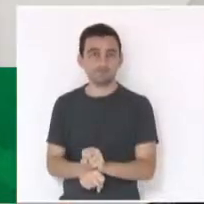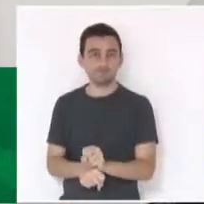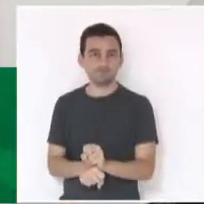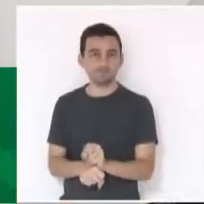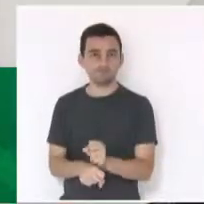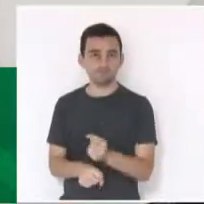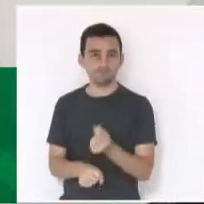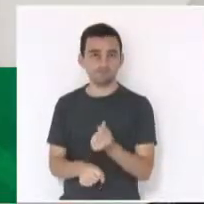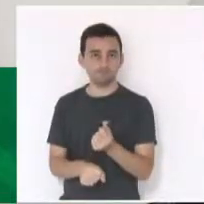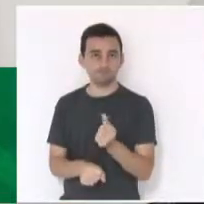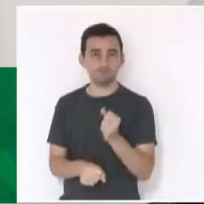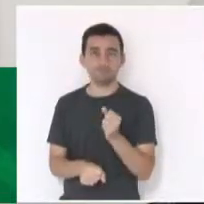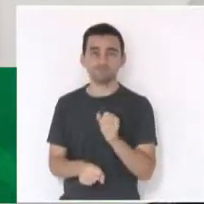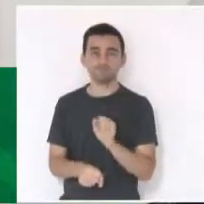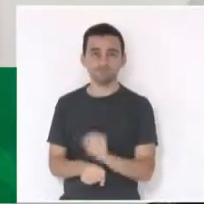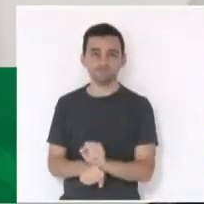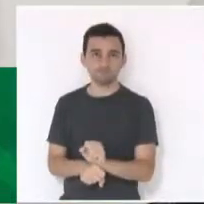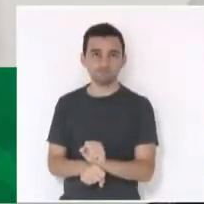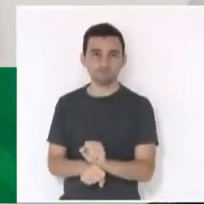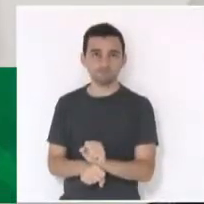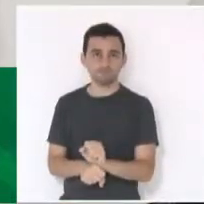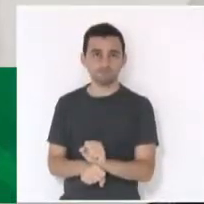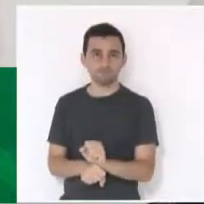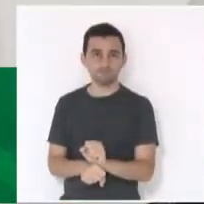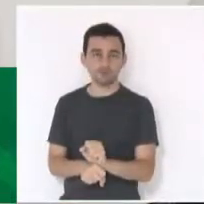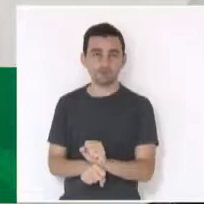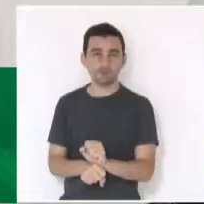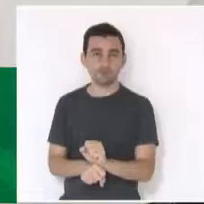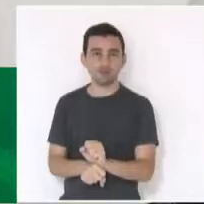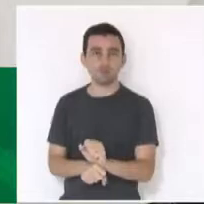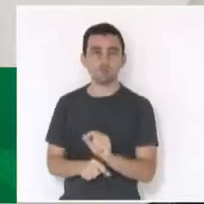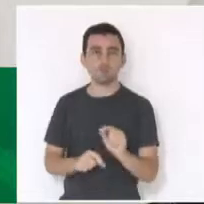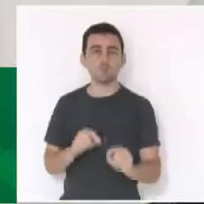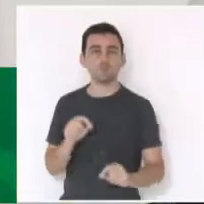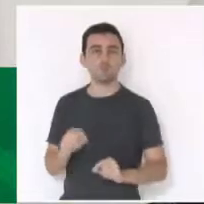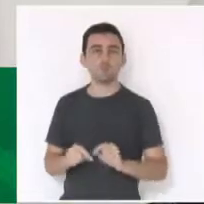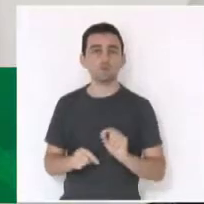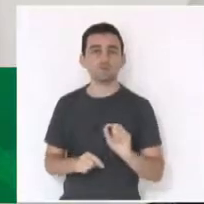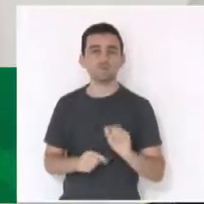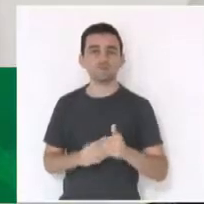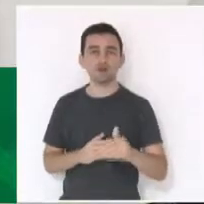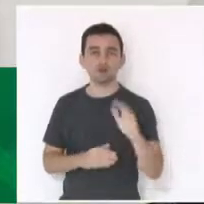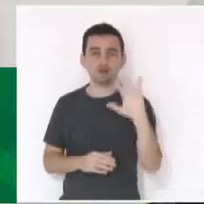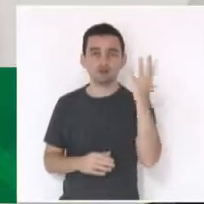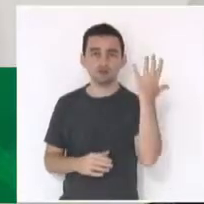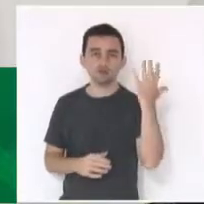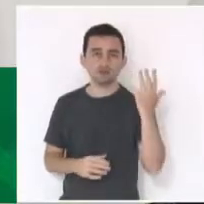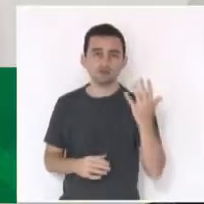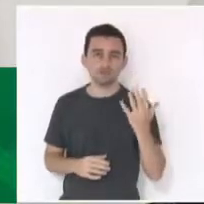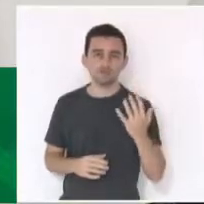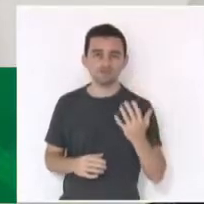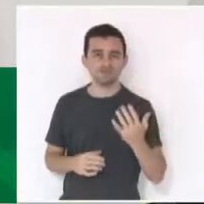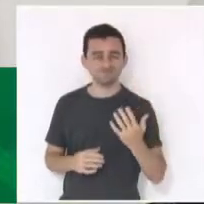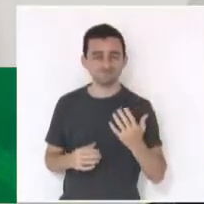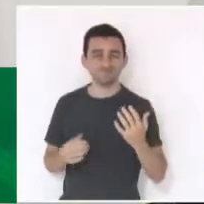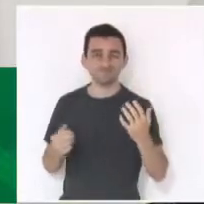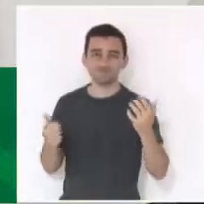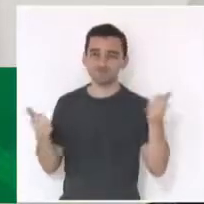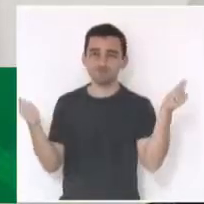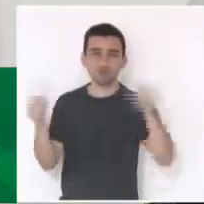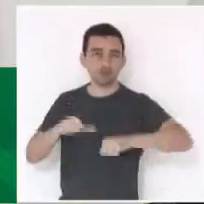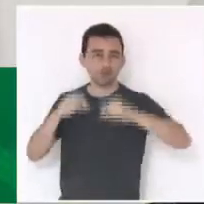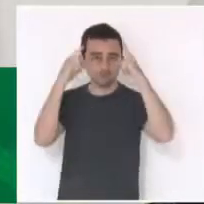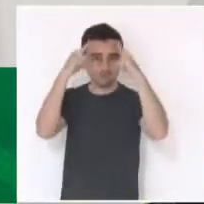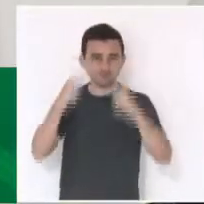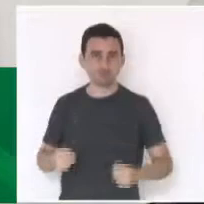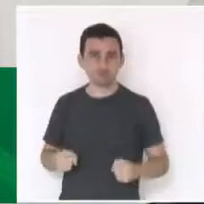ele contribui enormemente para que a situação de violência ela se